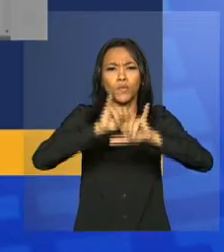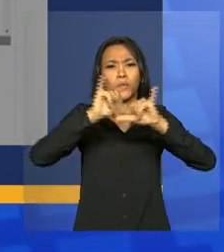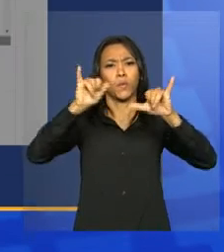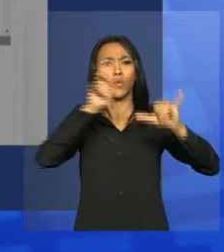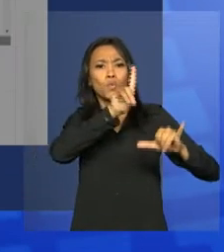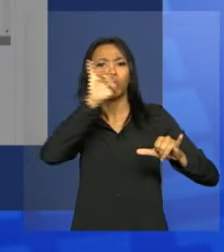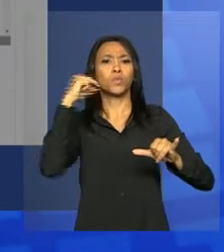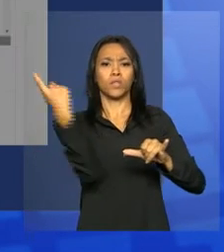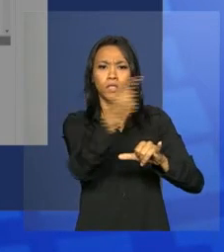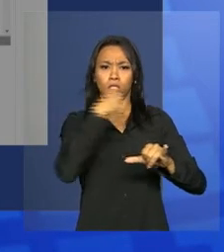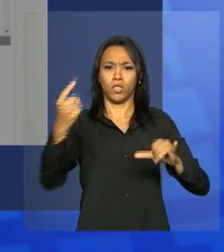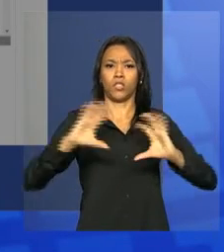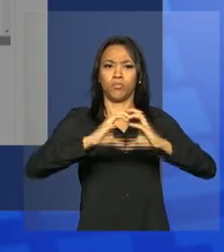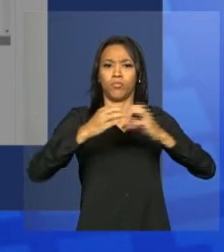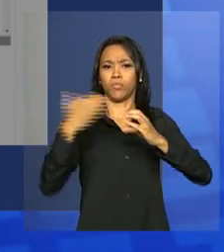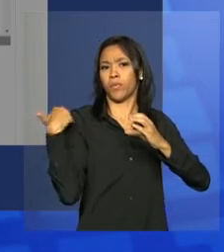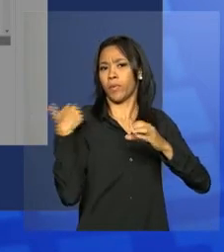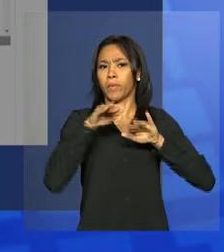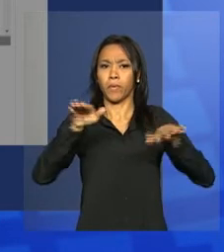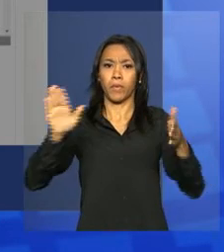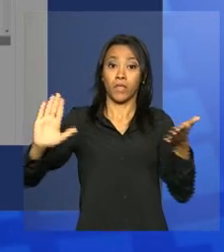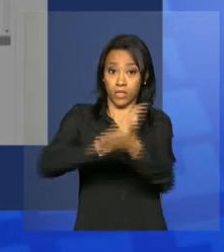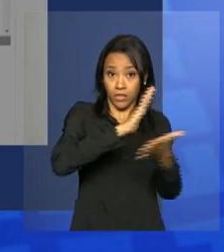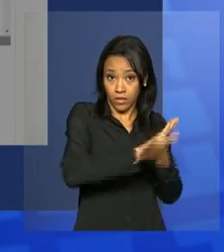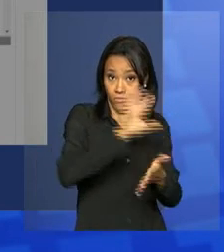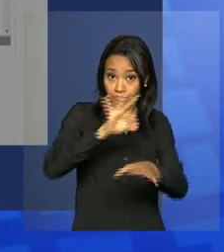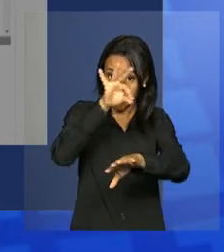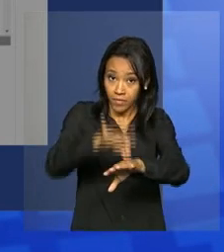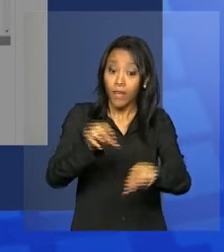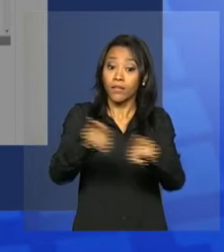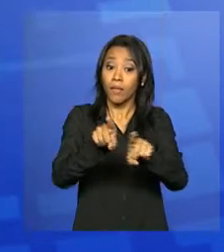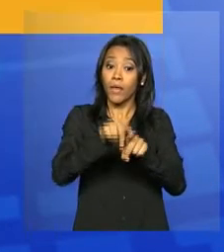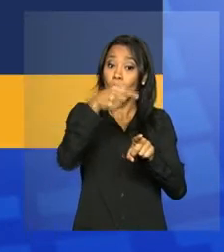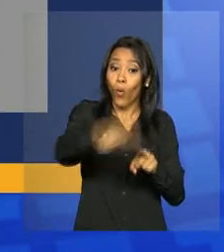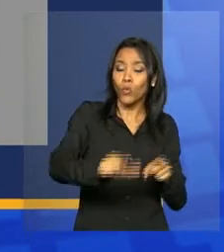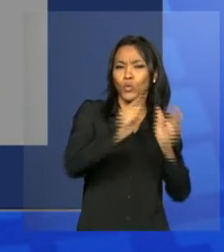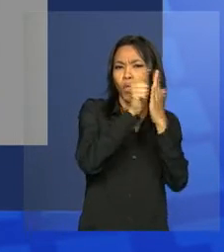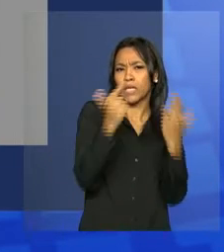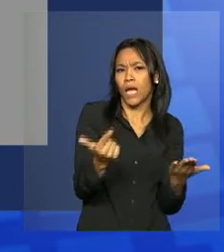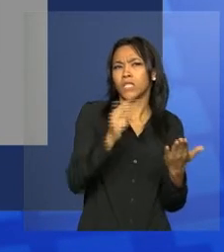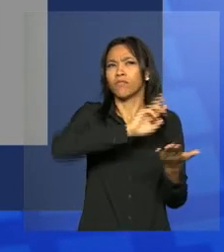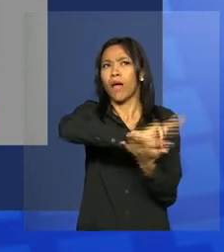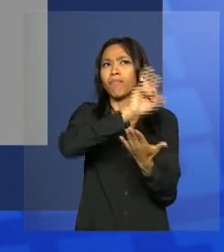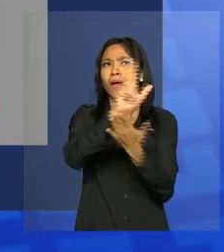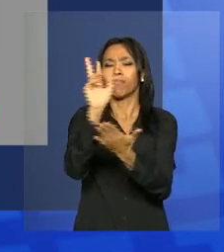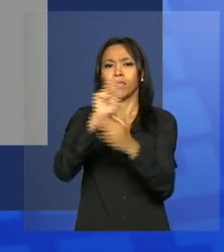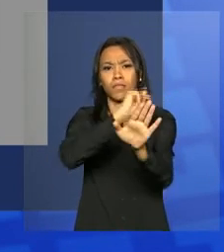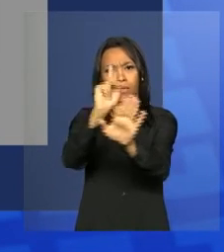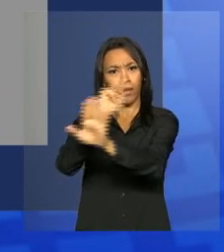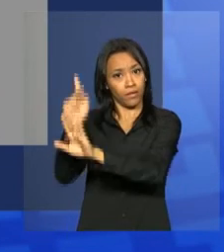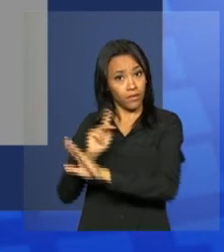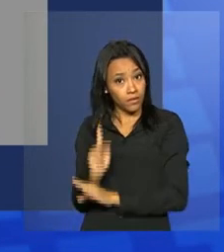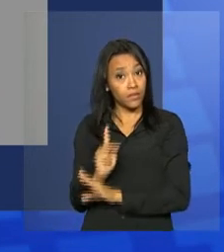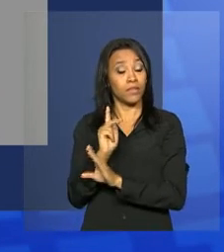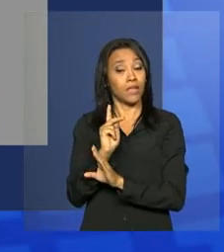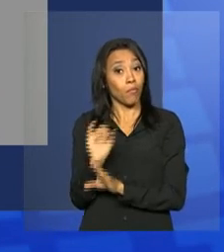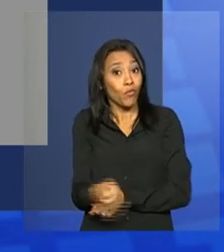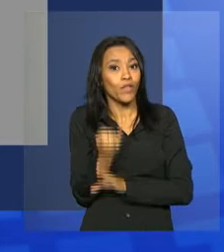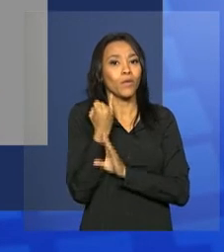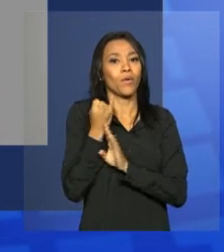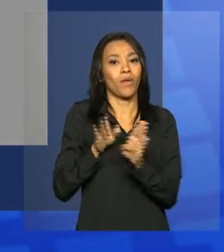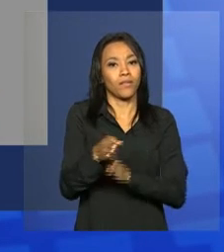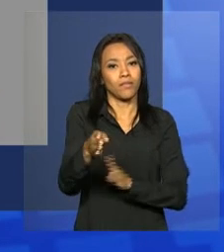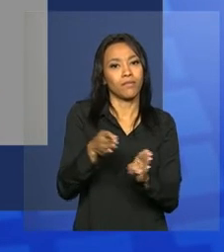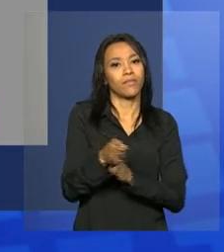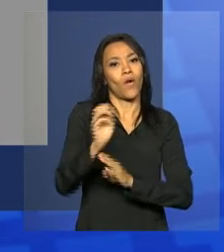mobilização zica 0 jornais e agências de vários países destacaram a ação realizada para informar e esclarecer a população sobre